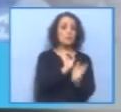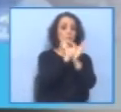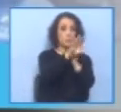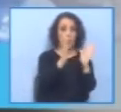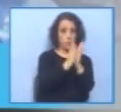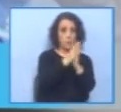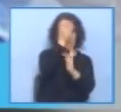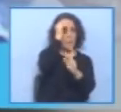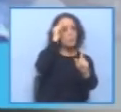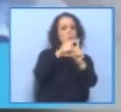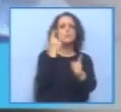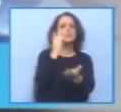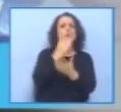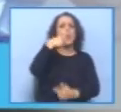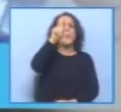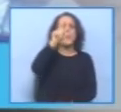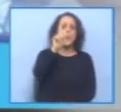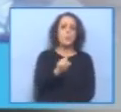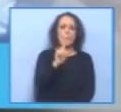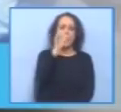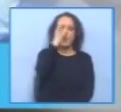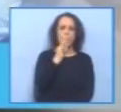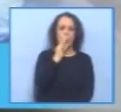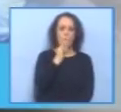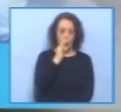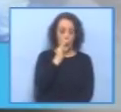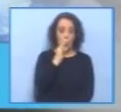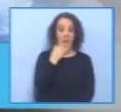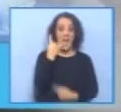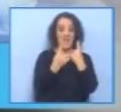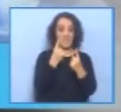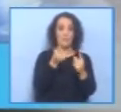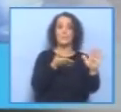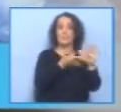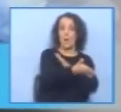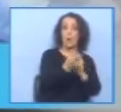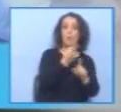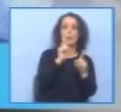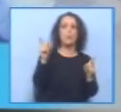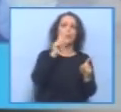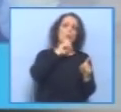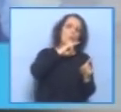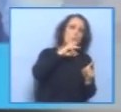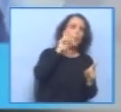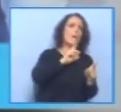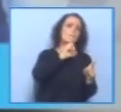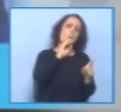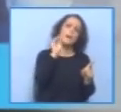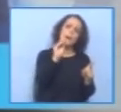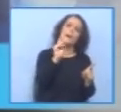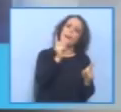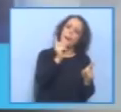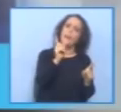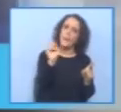comunhão. E muitos inscrevem-os porque já é o avô ou a avó que recomendam que o façam, porque eles